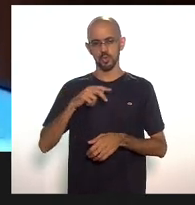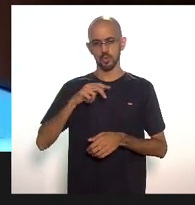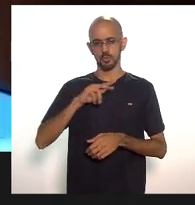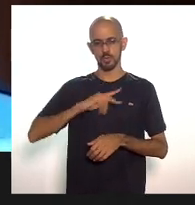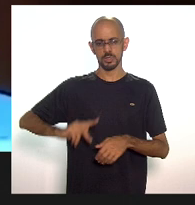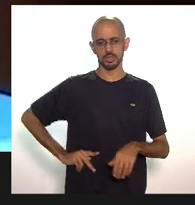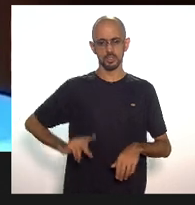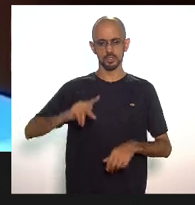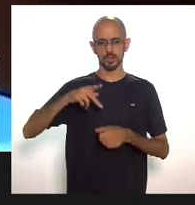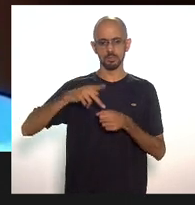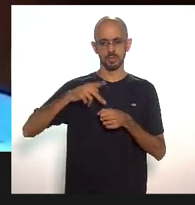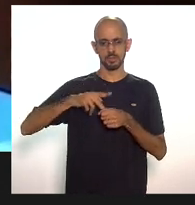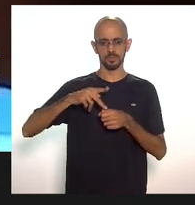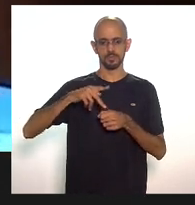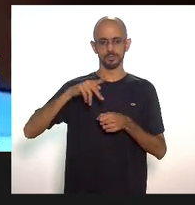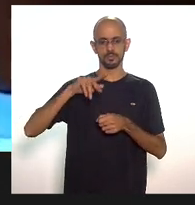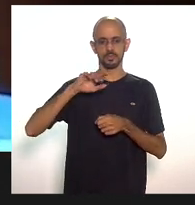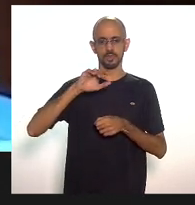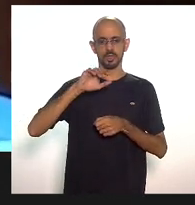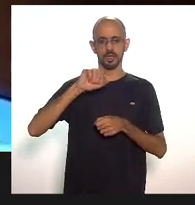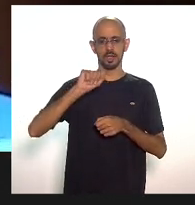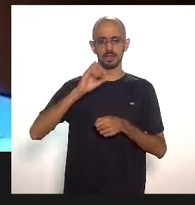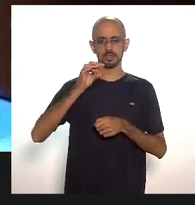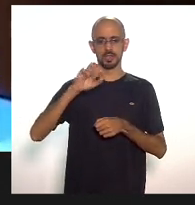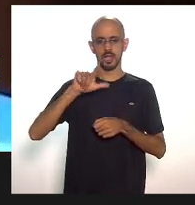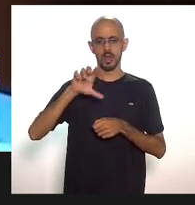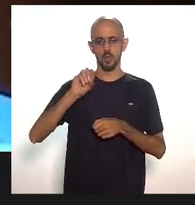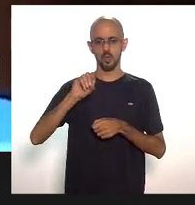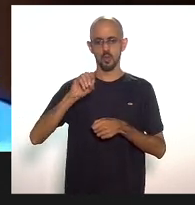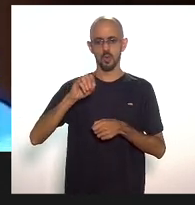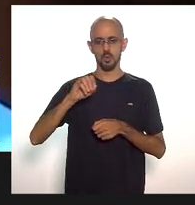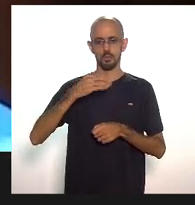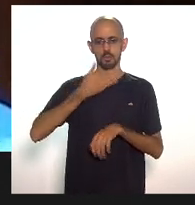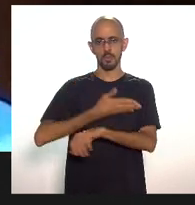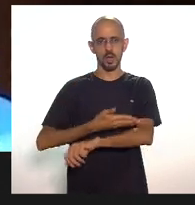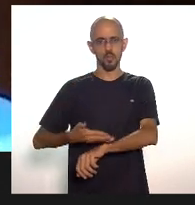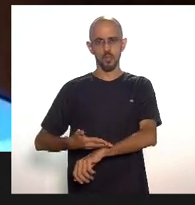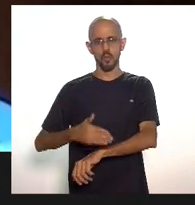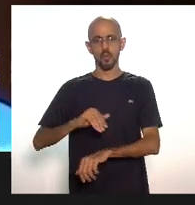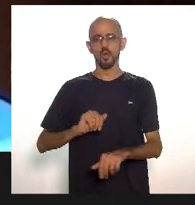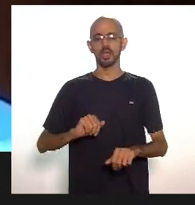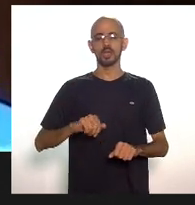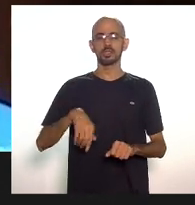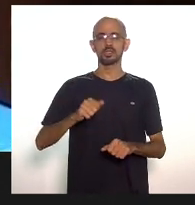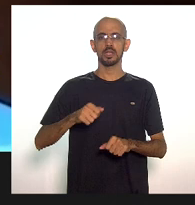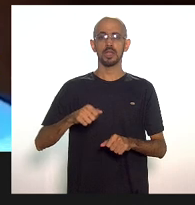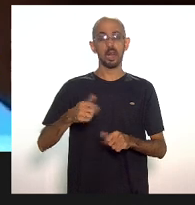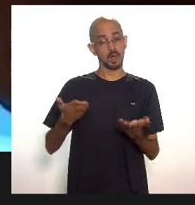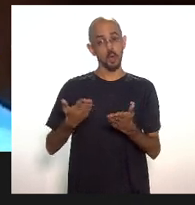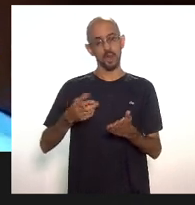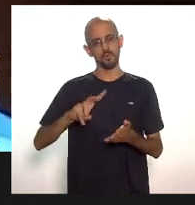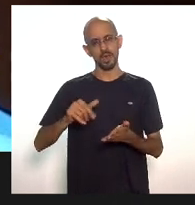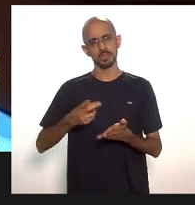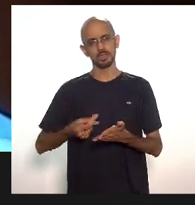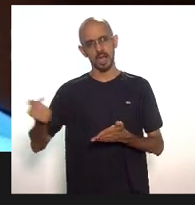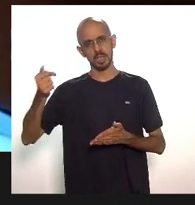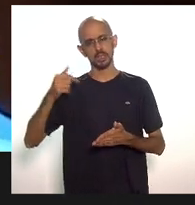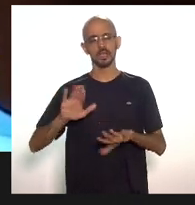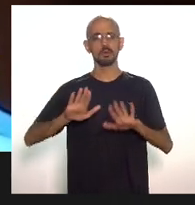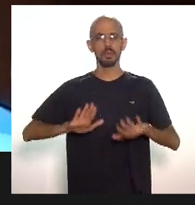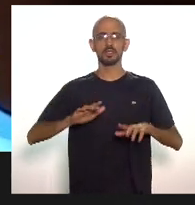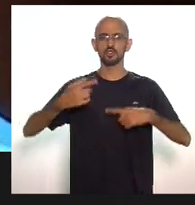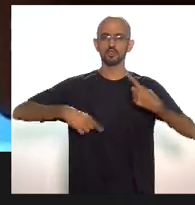Petrobras, o Castelo Branco, que está, né, de saída, né, enfim, e discutindo com